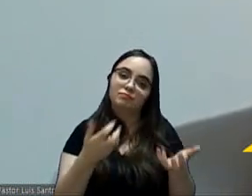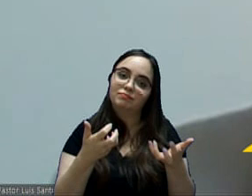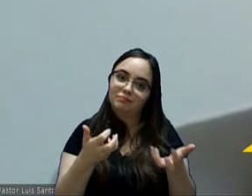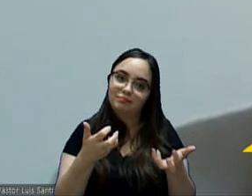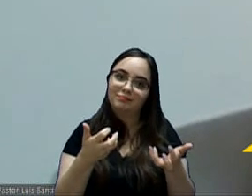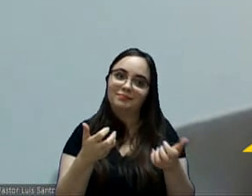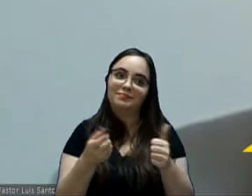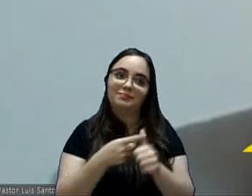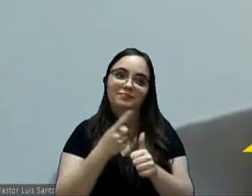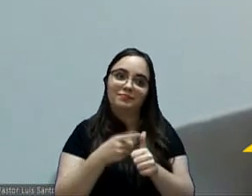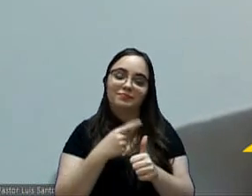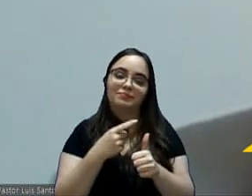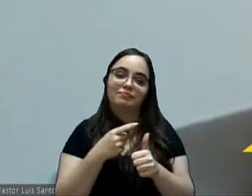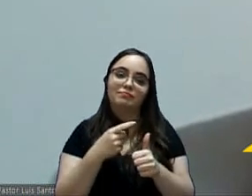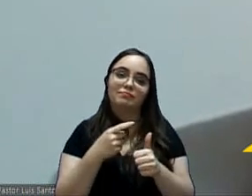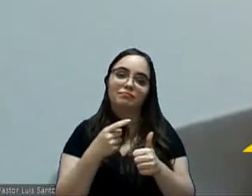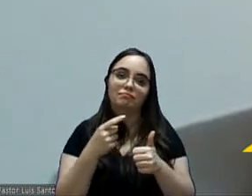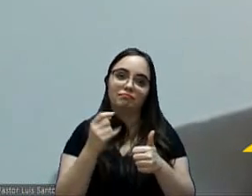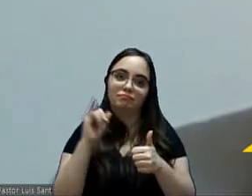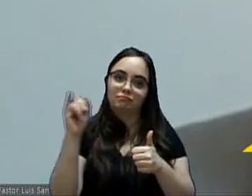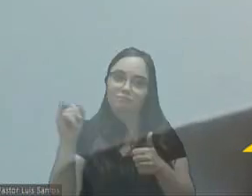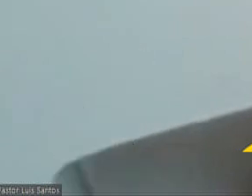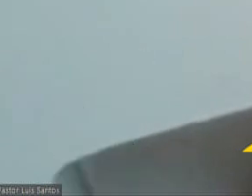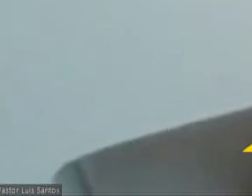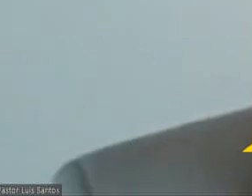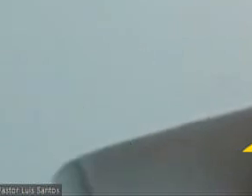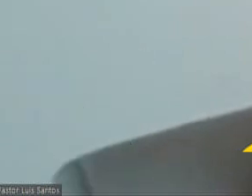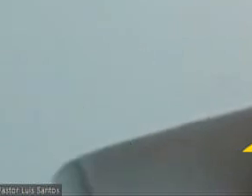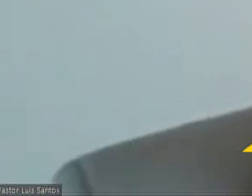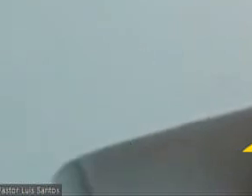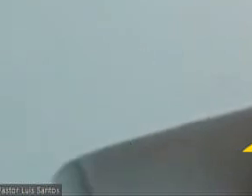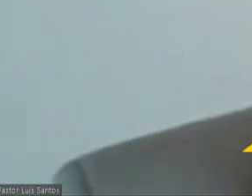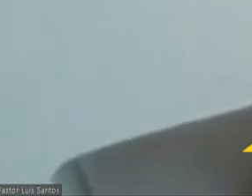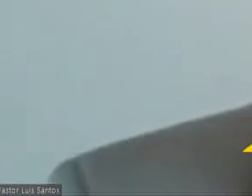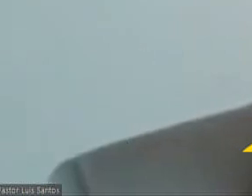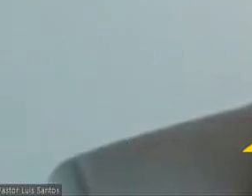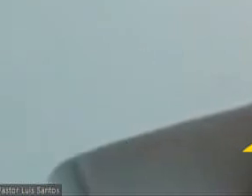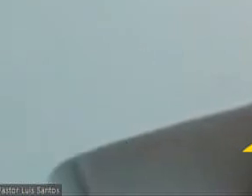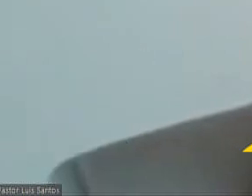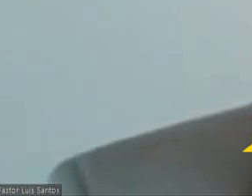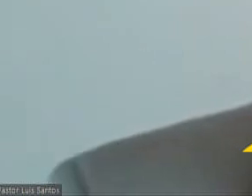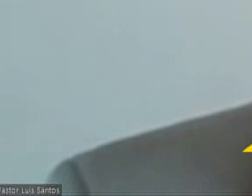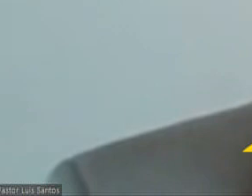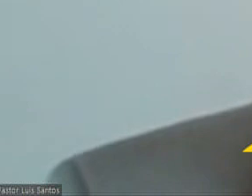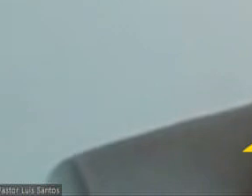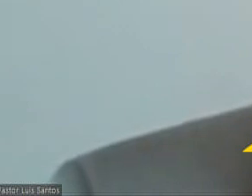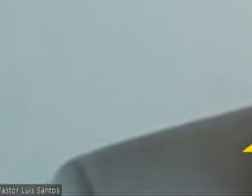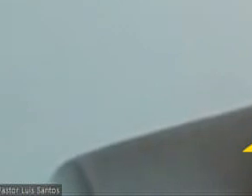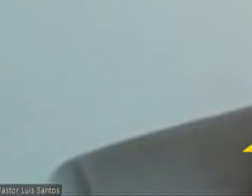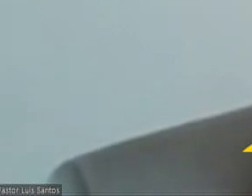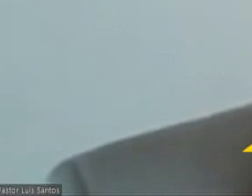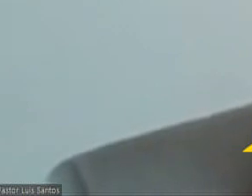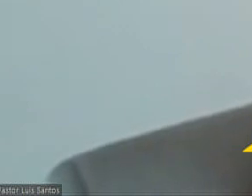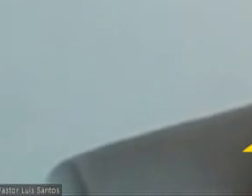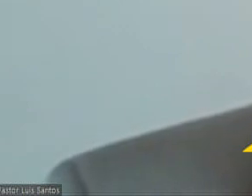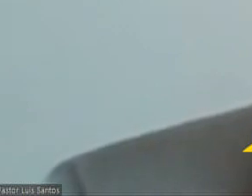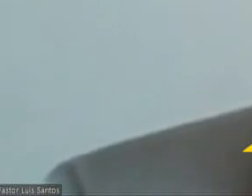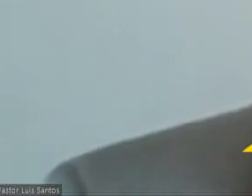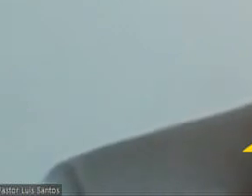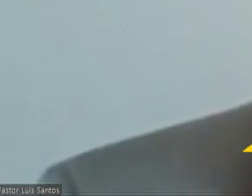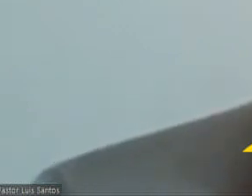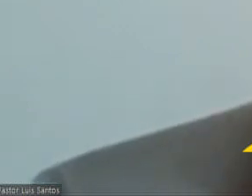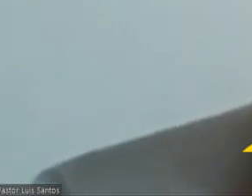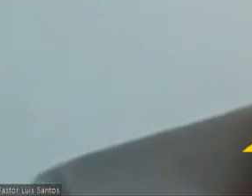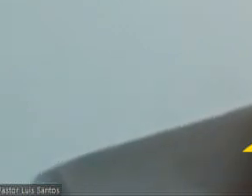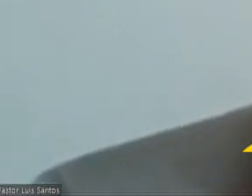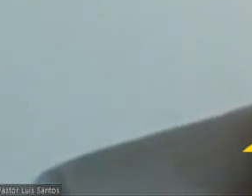fazer esse desagravo à Secretaria Jurídica, que é uma excelente secretaria que acompanha a nossa Câmara,